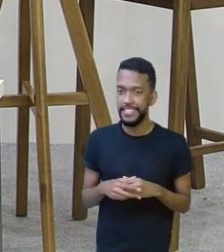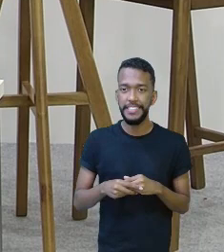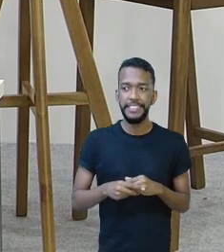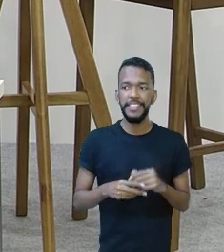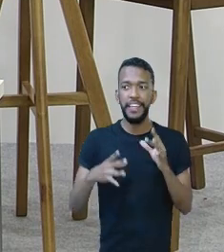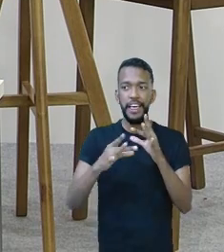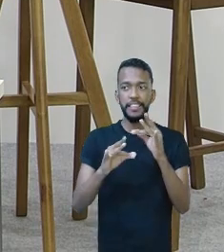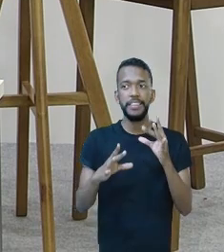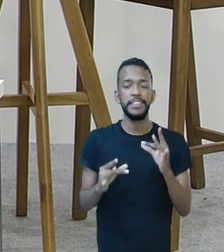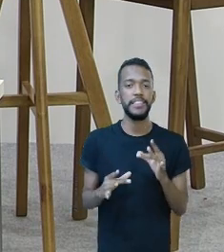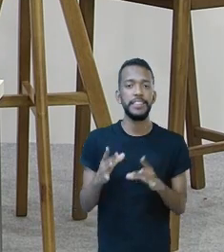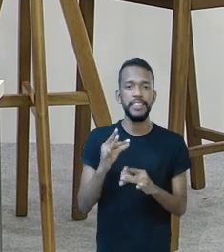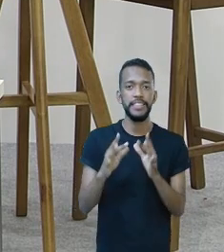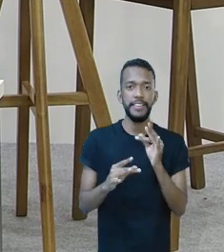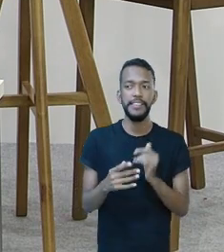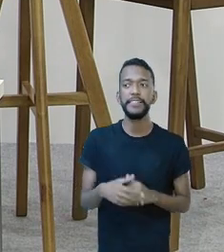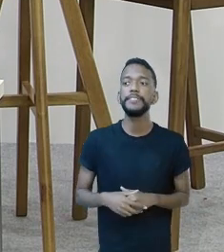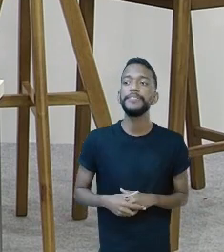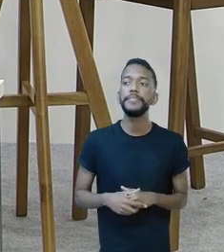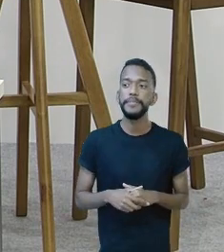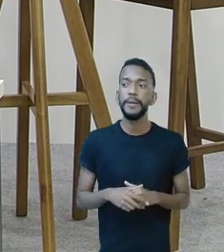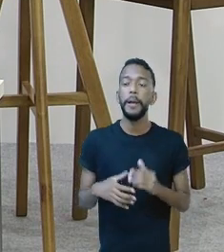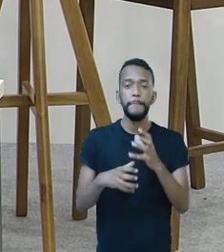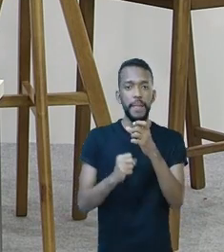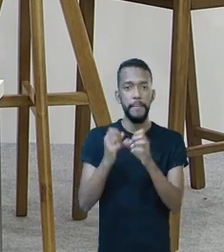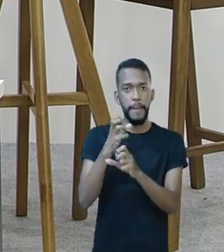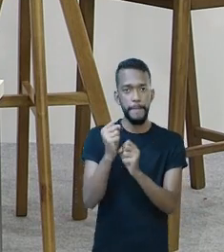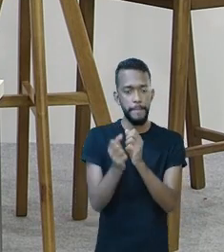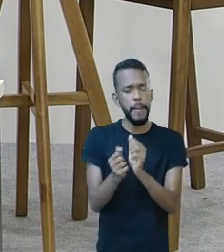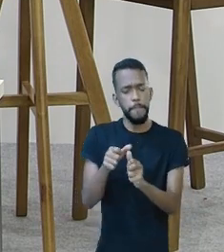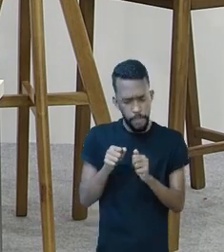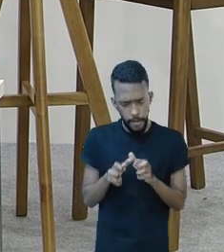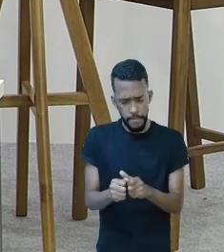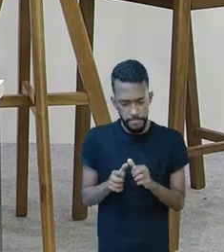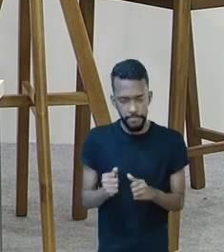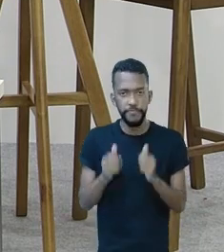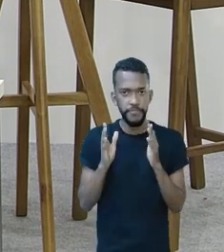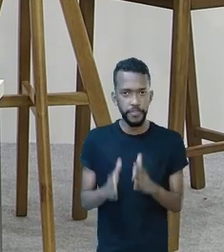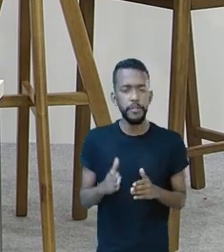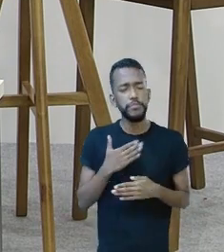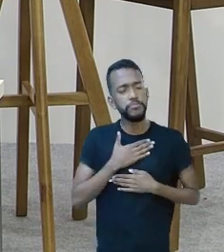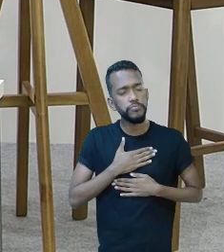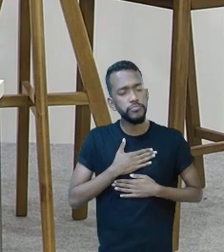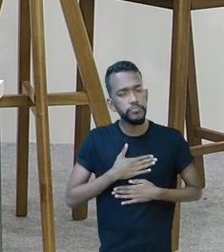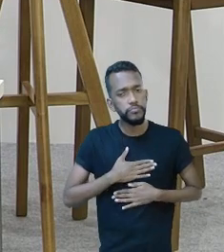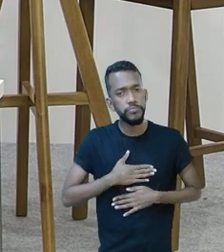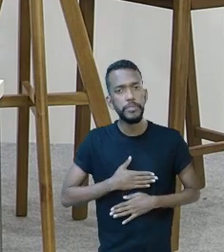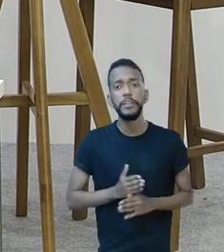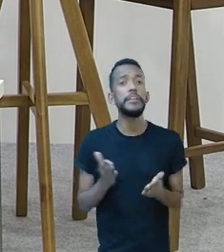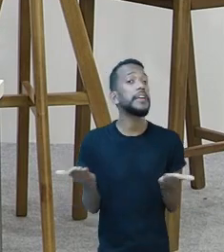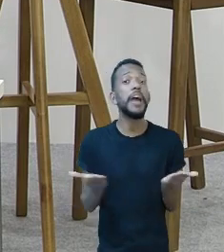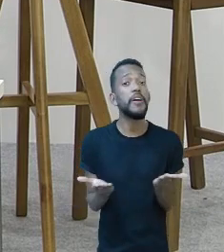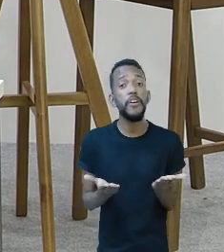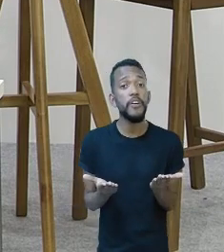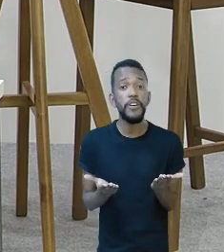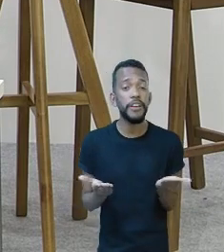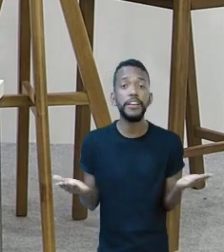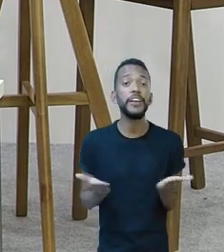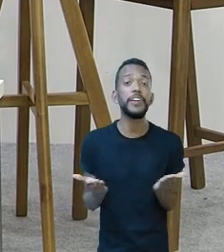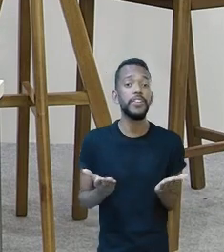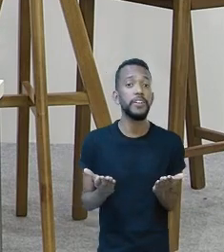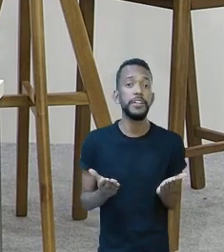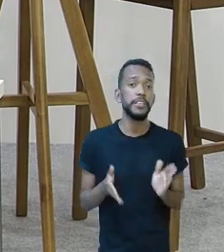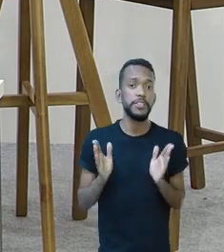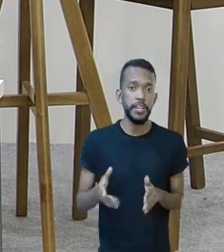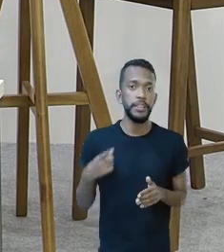Soltou do recipiente, beleza. Amassa mais um pouquinho e deixa descansando um pouco. E agora, professora? E agora